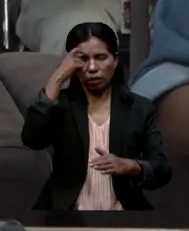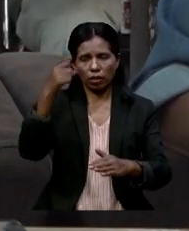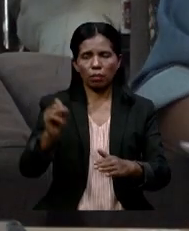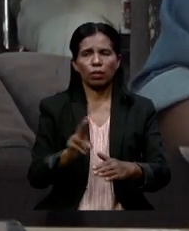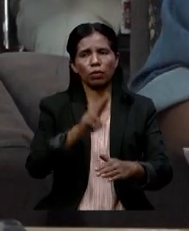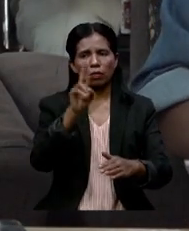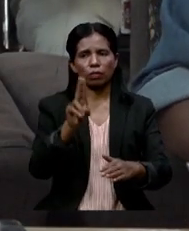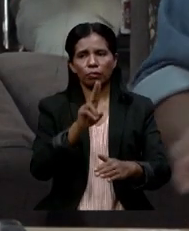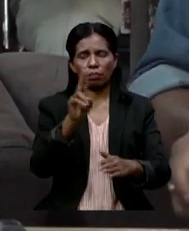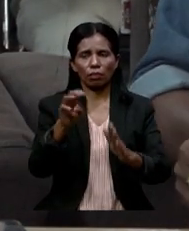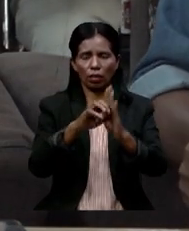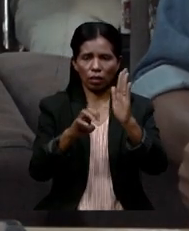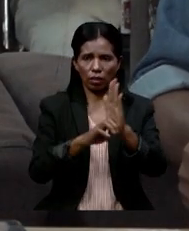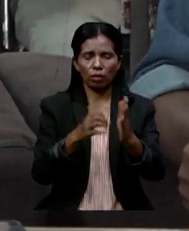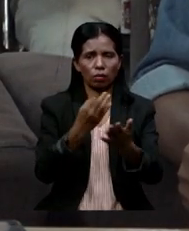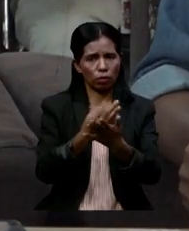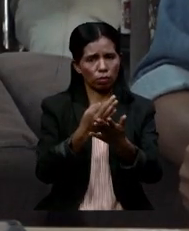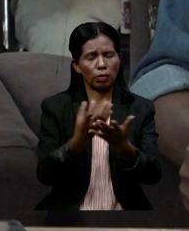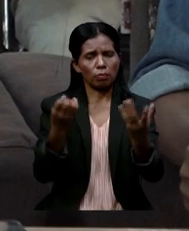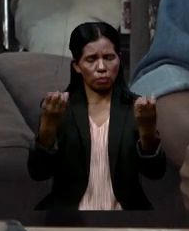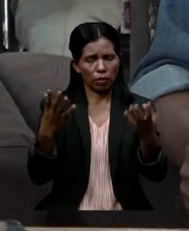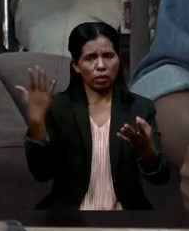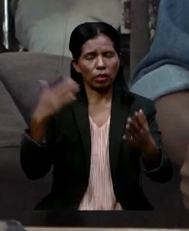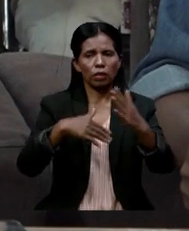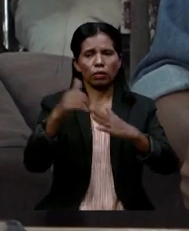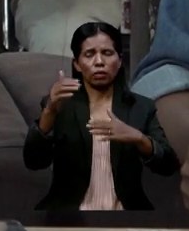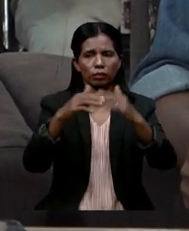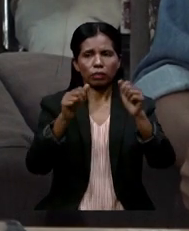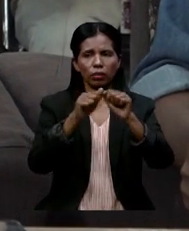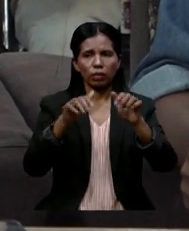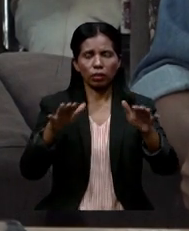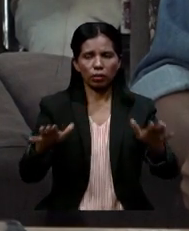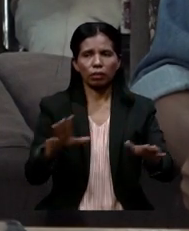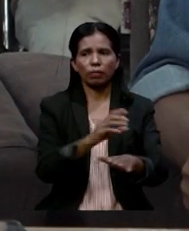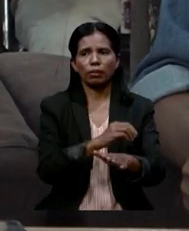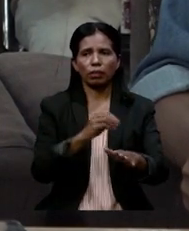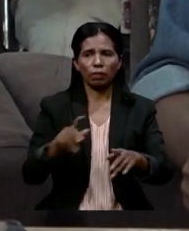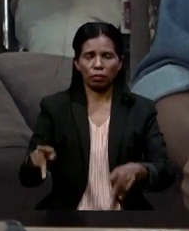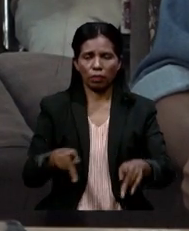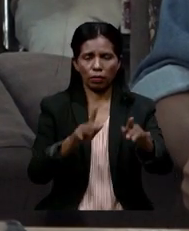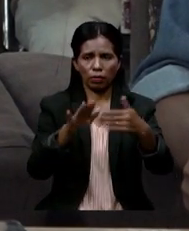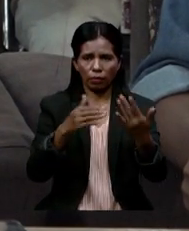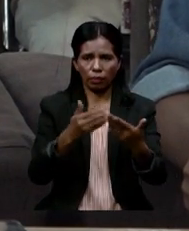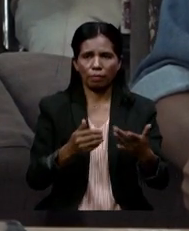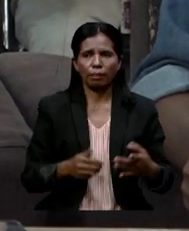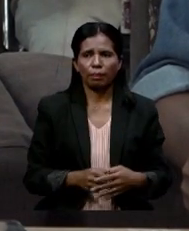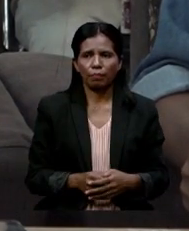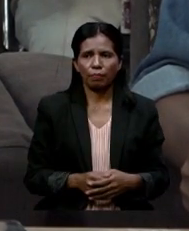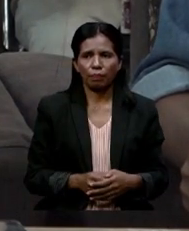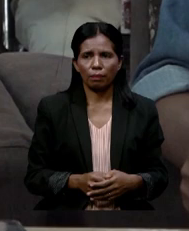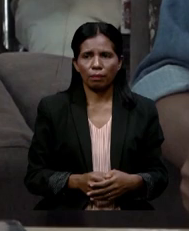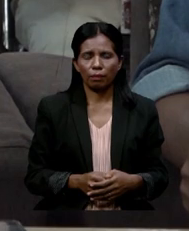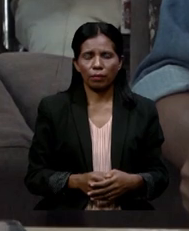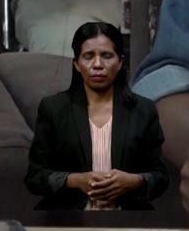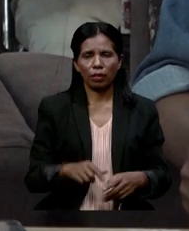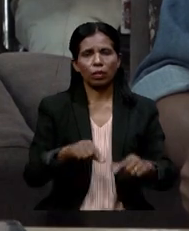gasta Estado União nebe bot e a construção no administração público sir. Setor